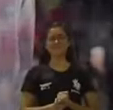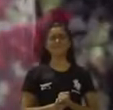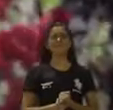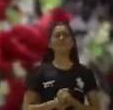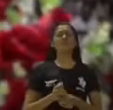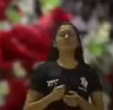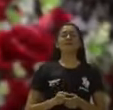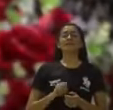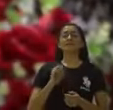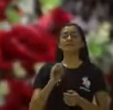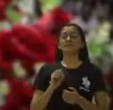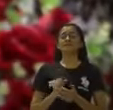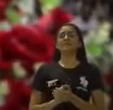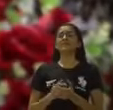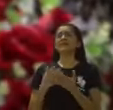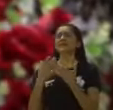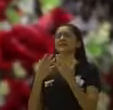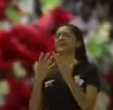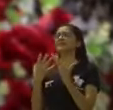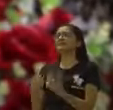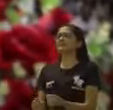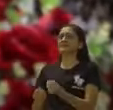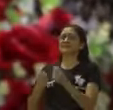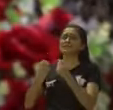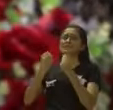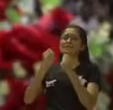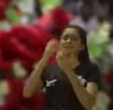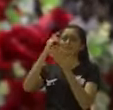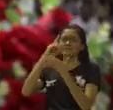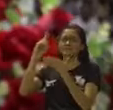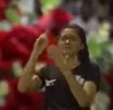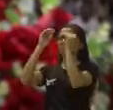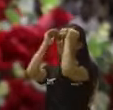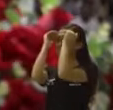assim: sujeitai-vos a Deus